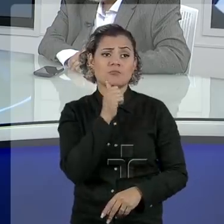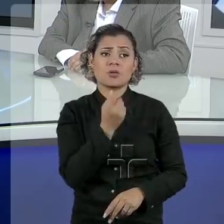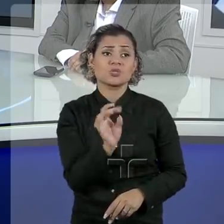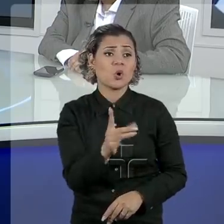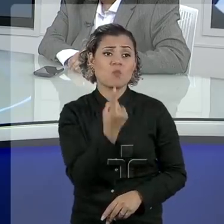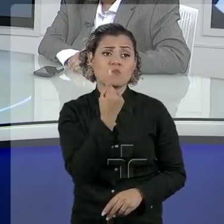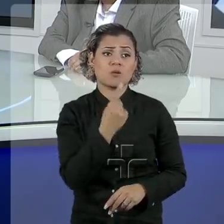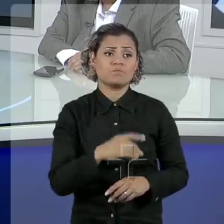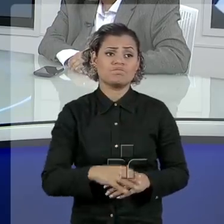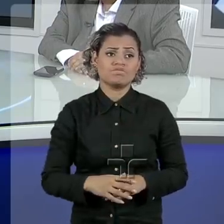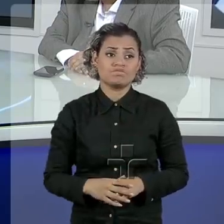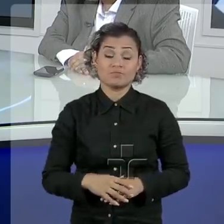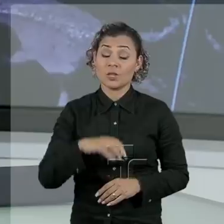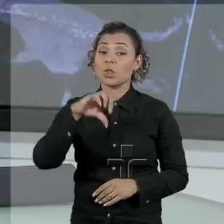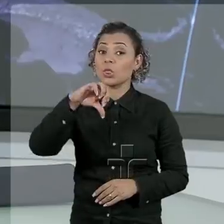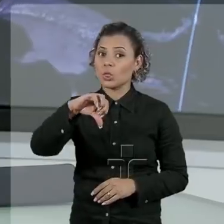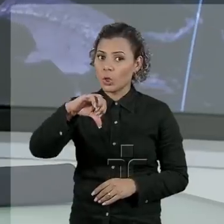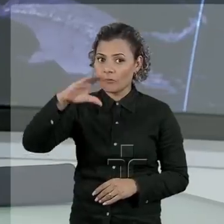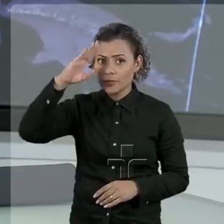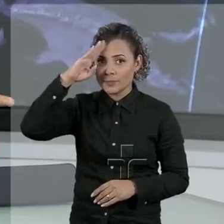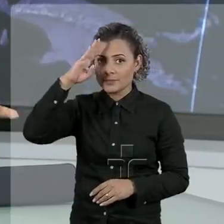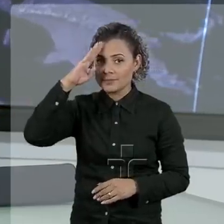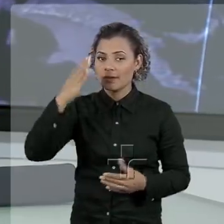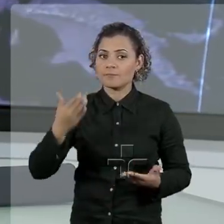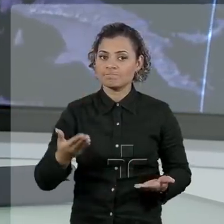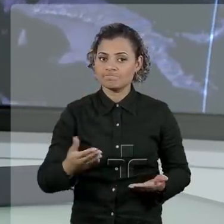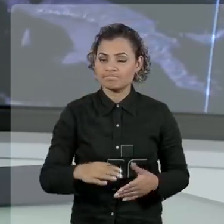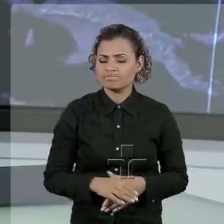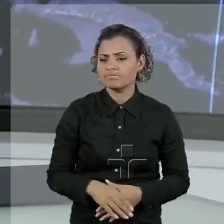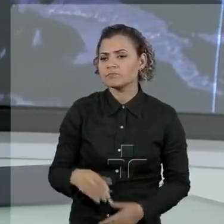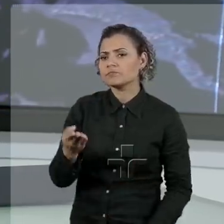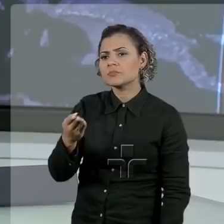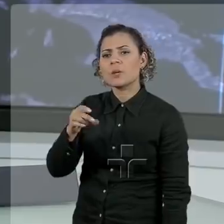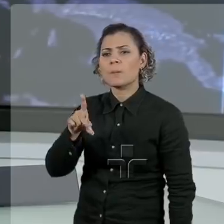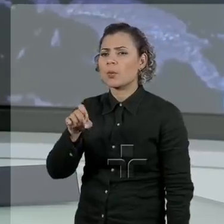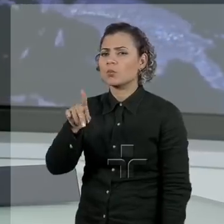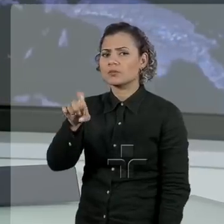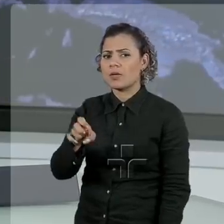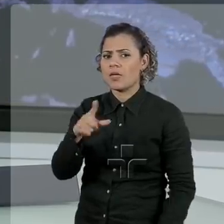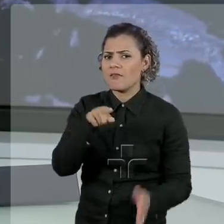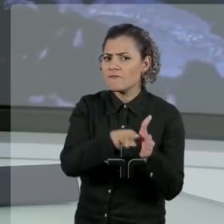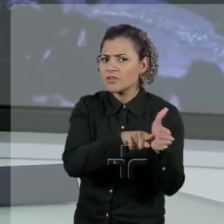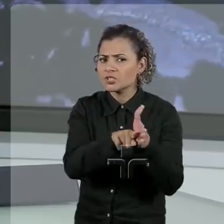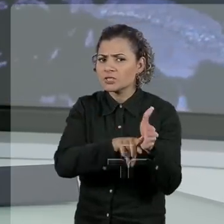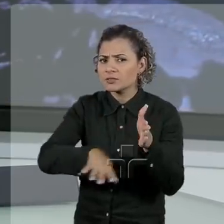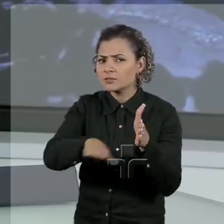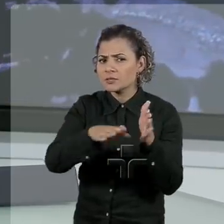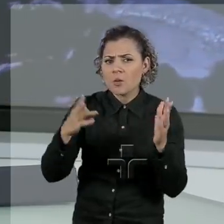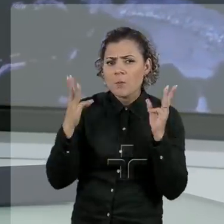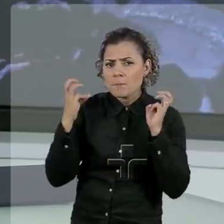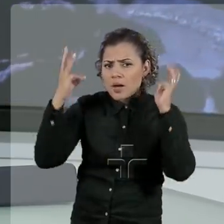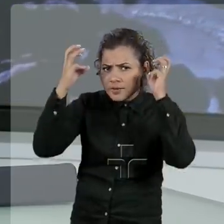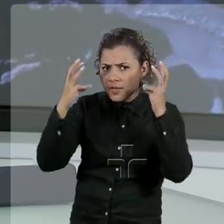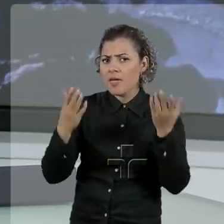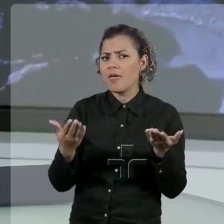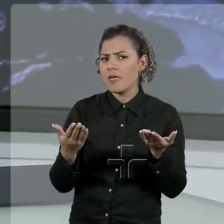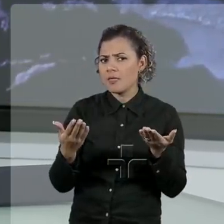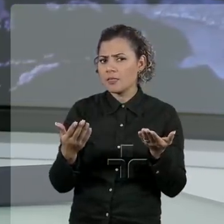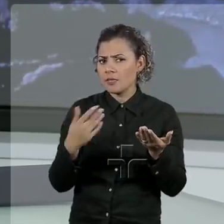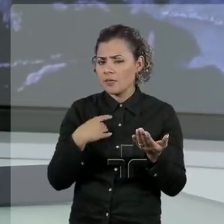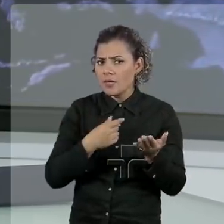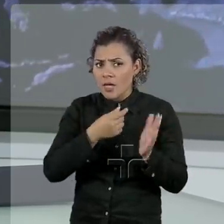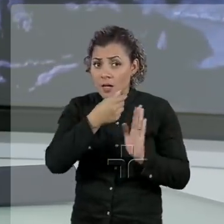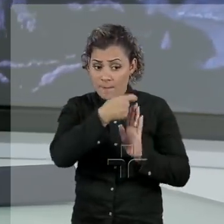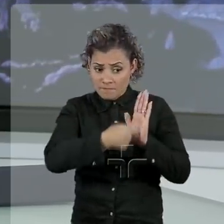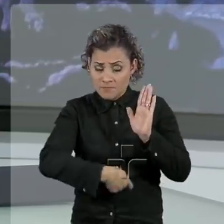soldados. 9 militares. E, Pondé, em relação ao crime, a investigação da morte da Marielle Franco, o relatório da